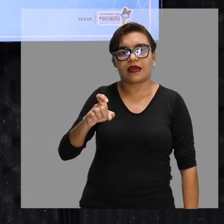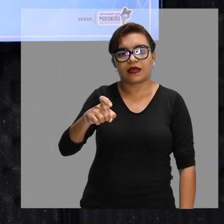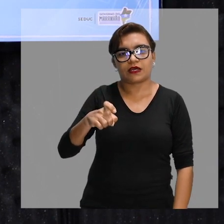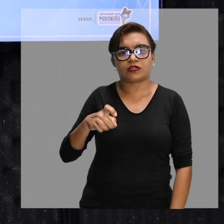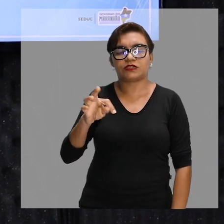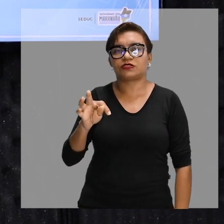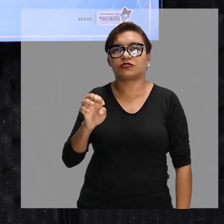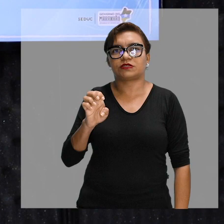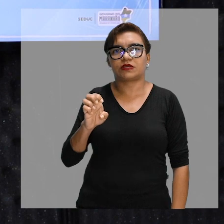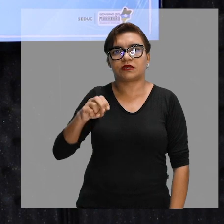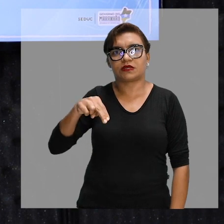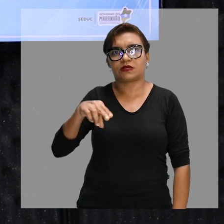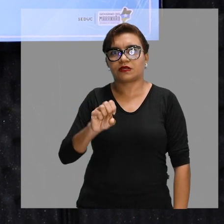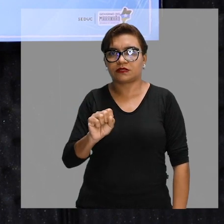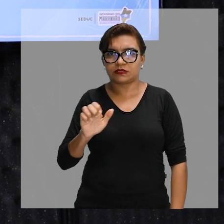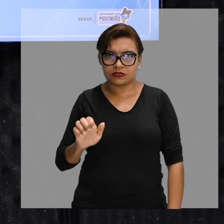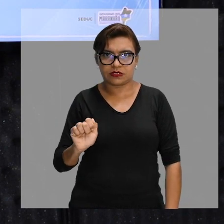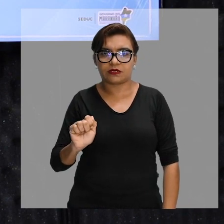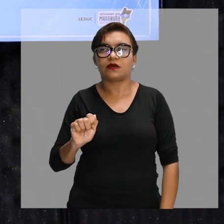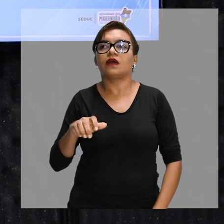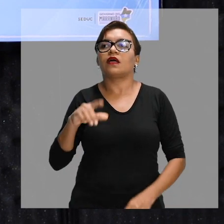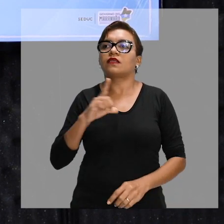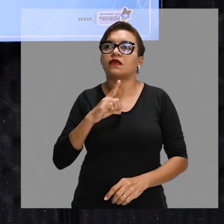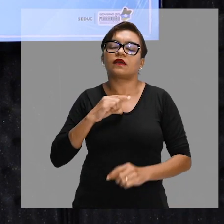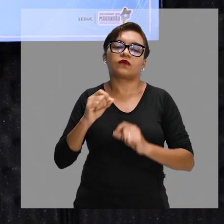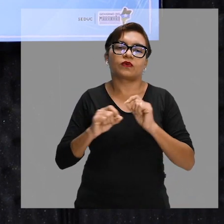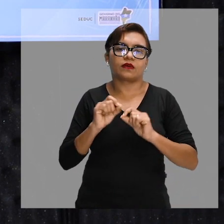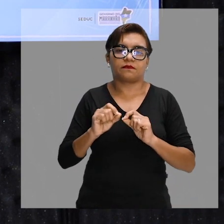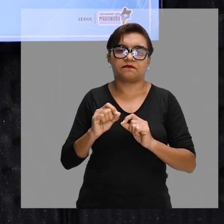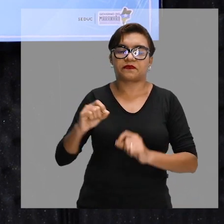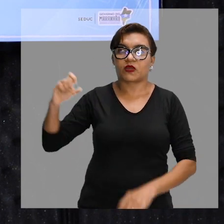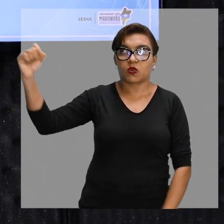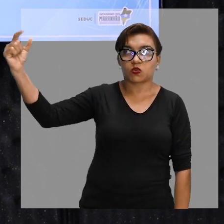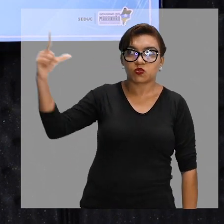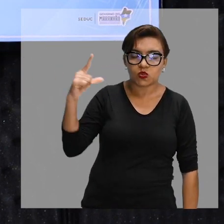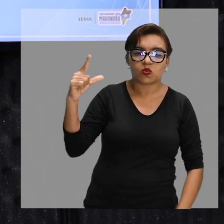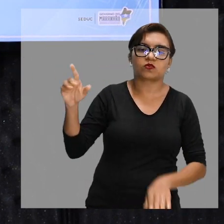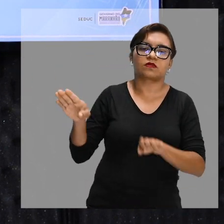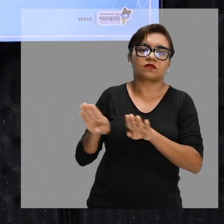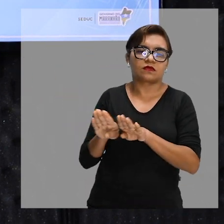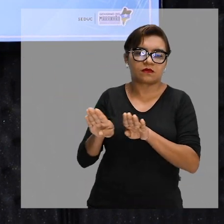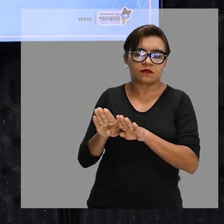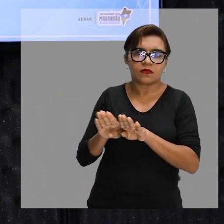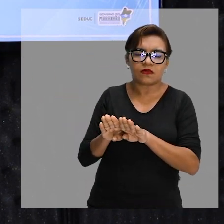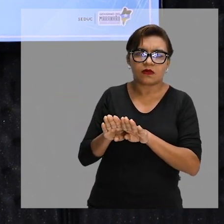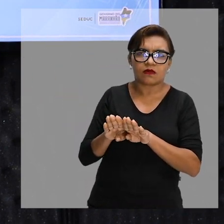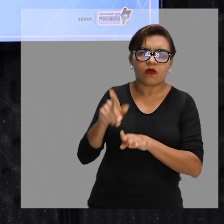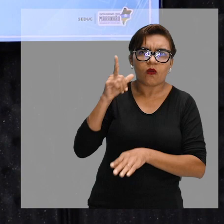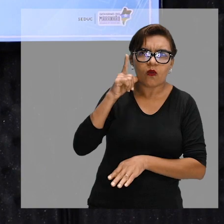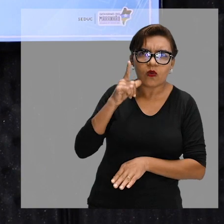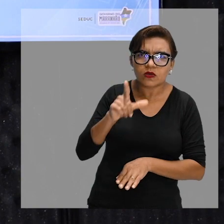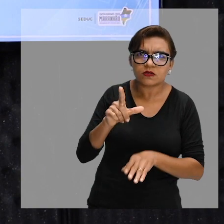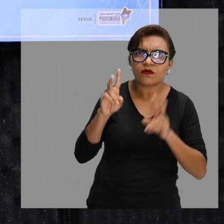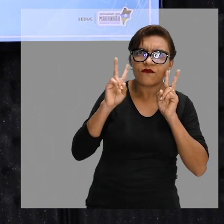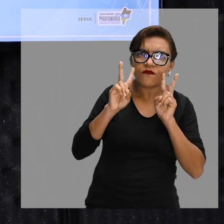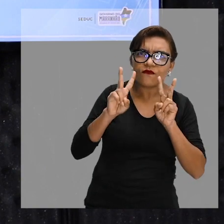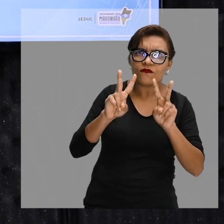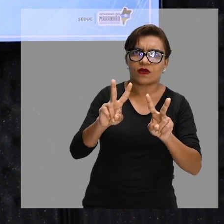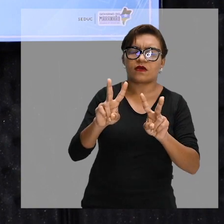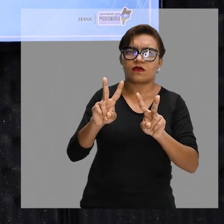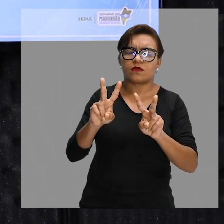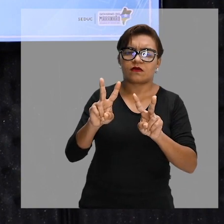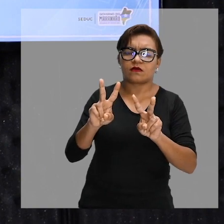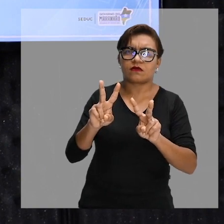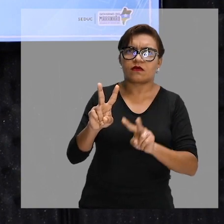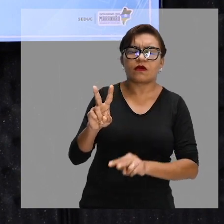fonte luminosa. Nós temos aqui, por exemplo, o Sol, certo? Então o Sol, a gente consegue ver a dimensão do Sol.